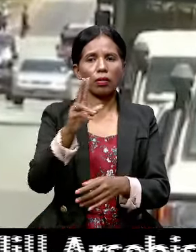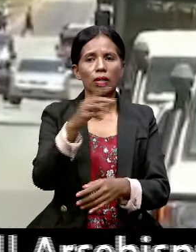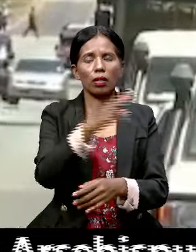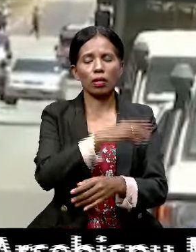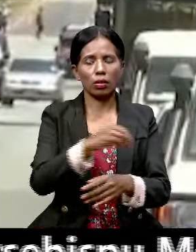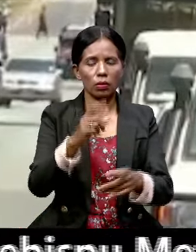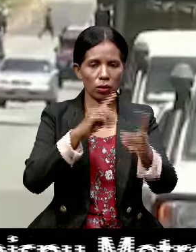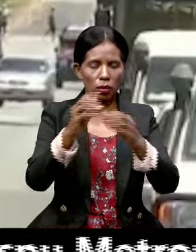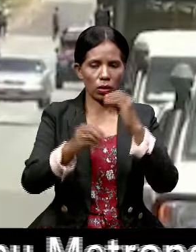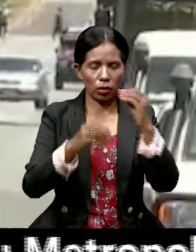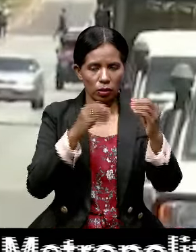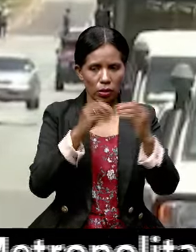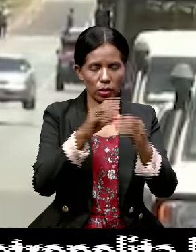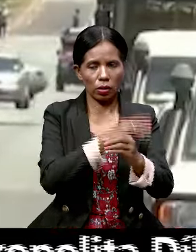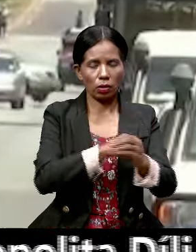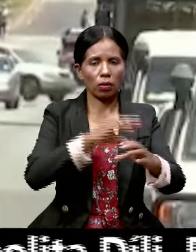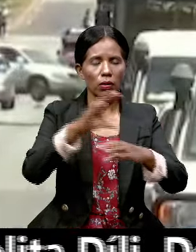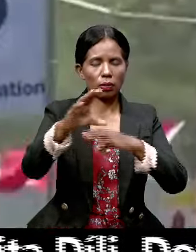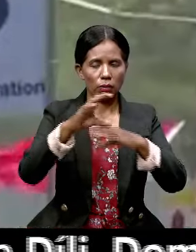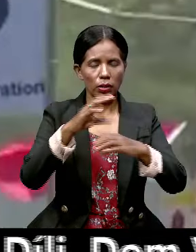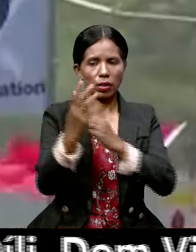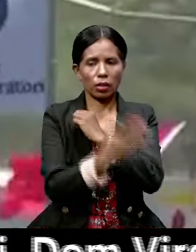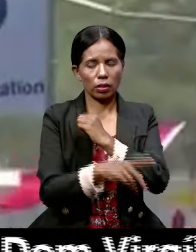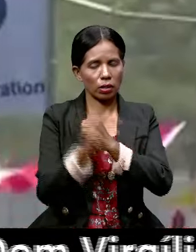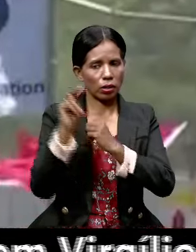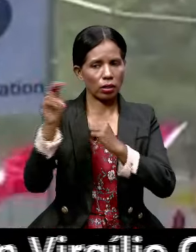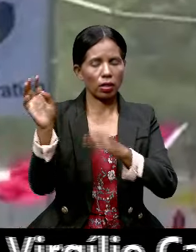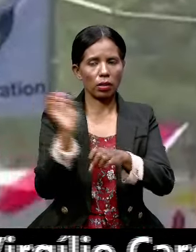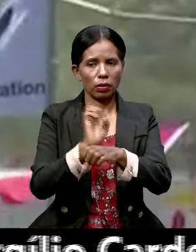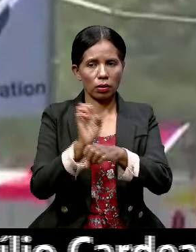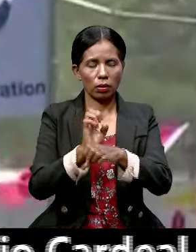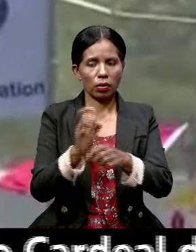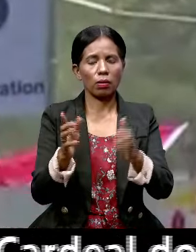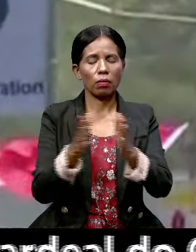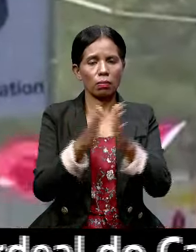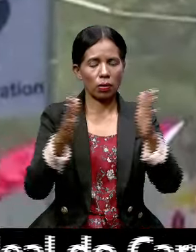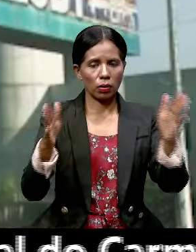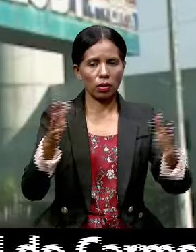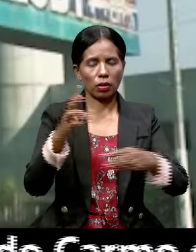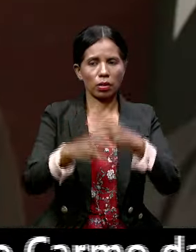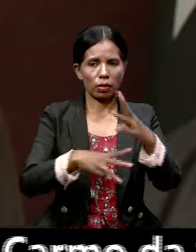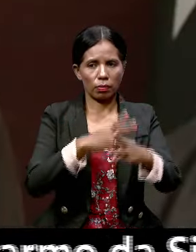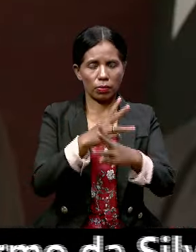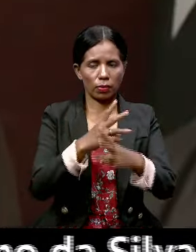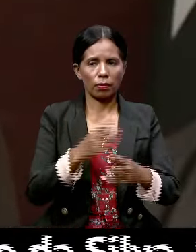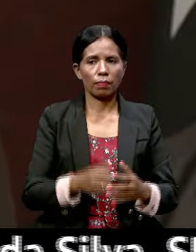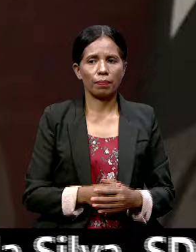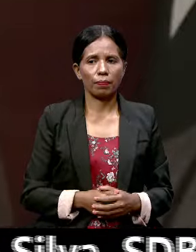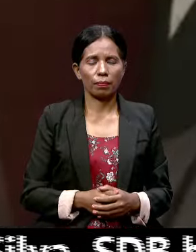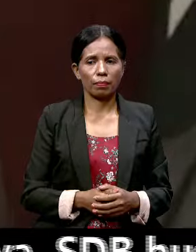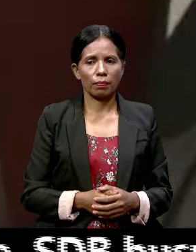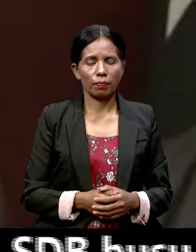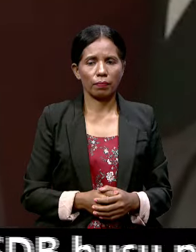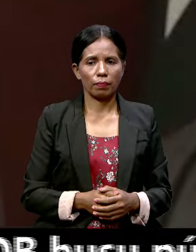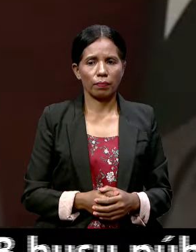onde qualia liu kono pa comércio nação nien no economia segundo botliu e mundo. PNG sa